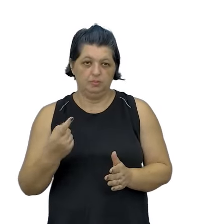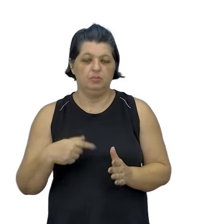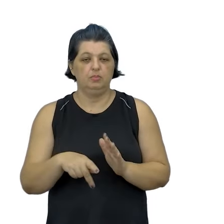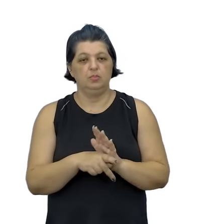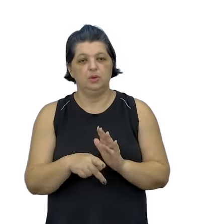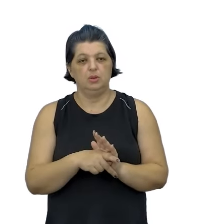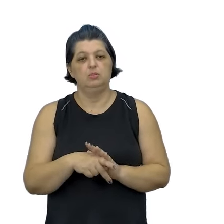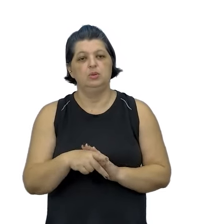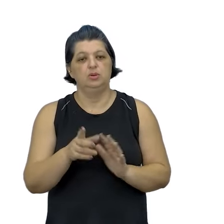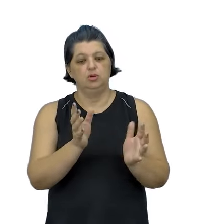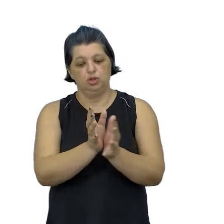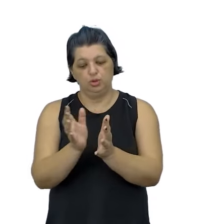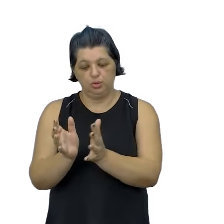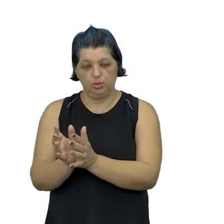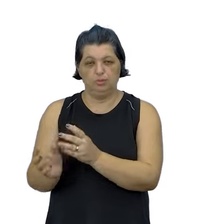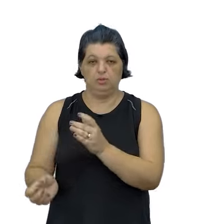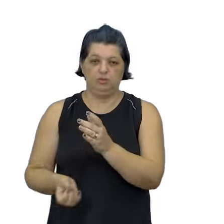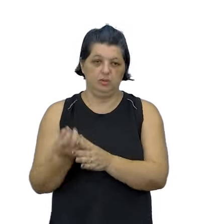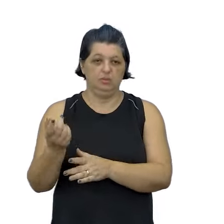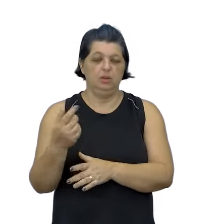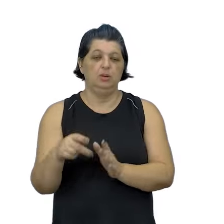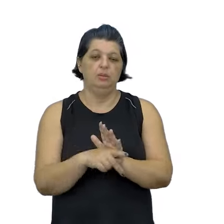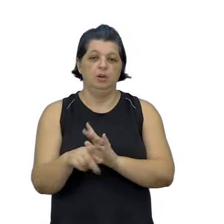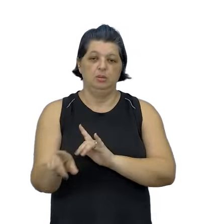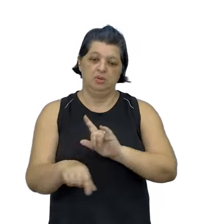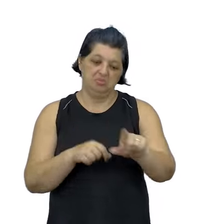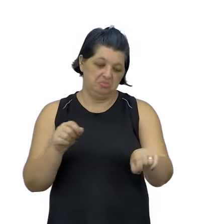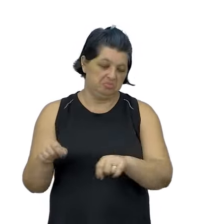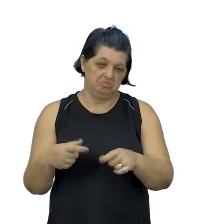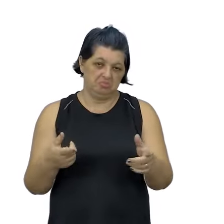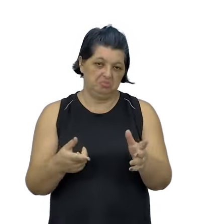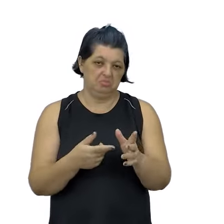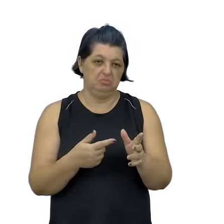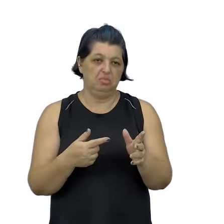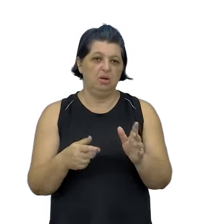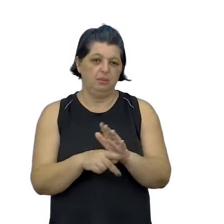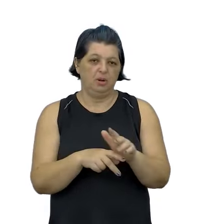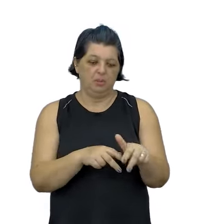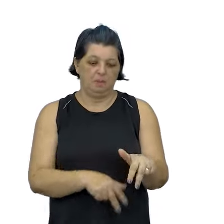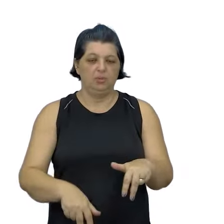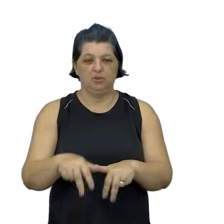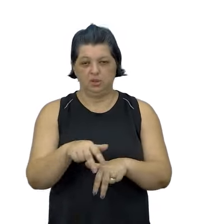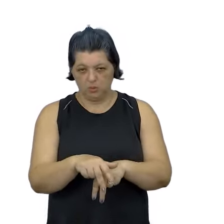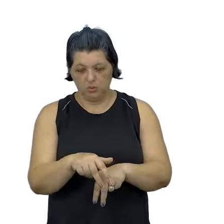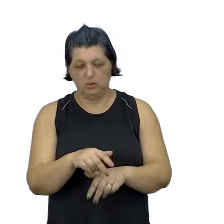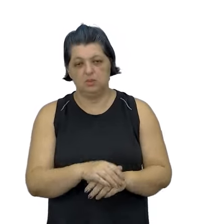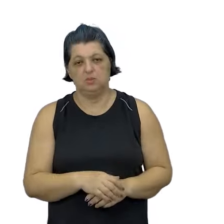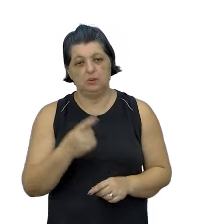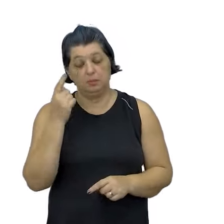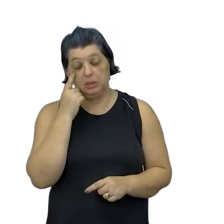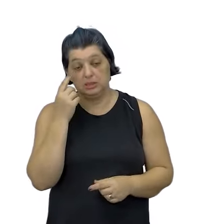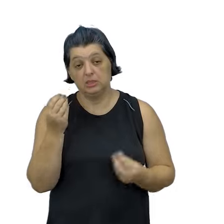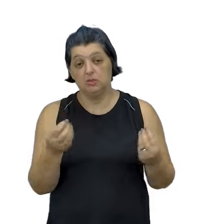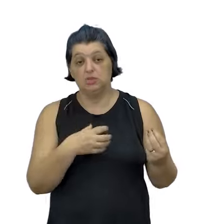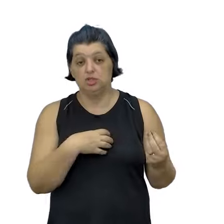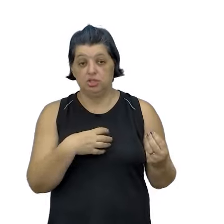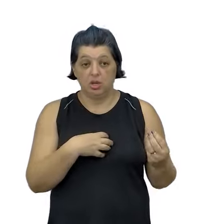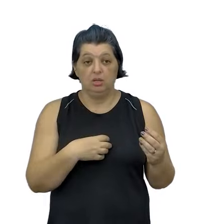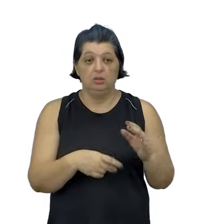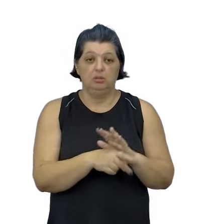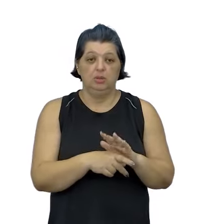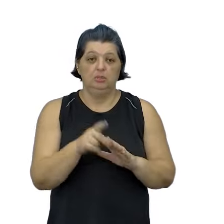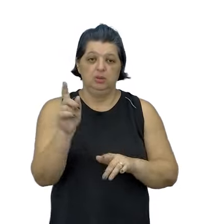dos grupos, né, deixa que eles definem também, né, vamos trabalhar um pouquinho o protagonismo, pensando de uma maneira também heterogênea,